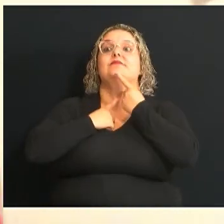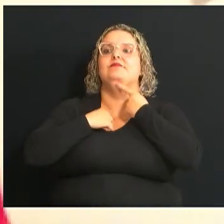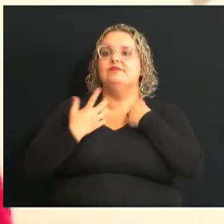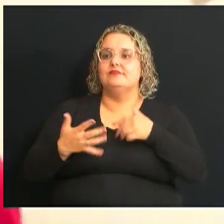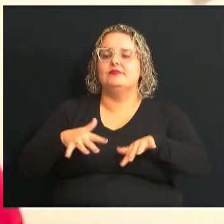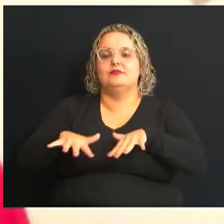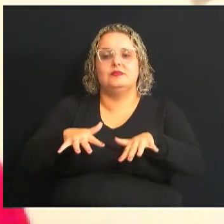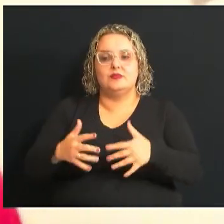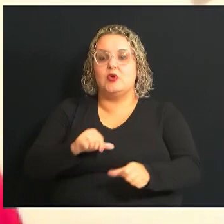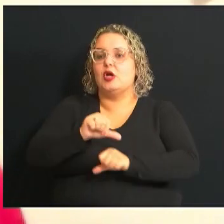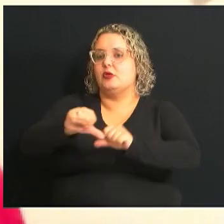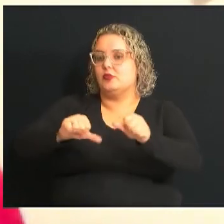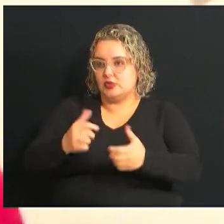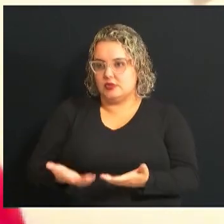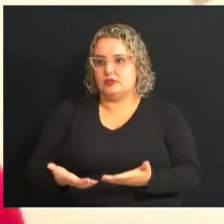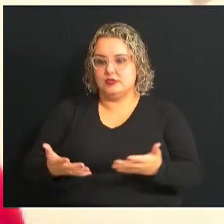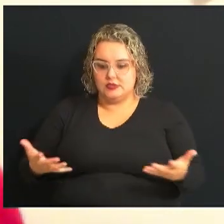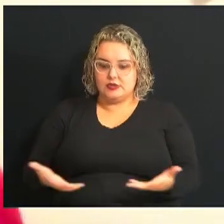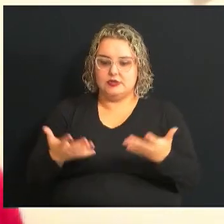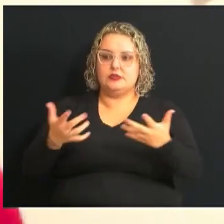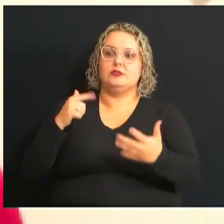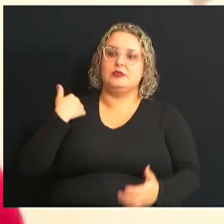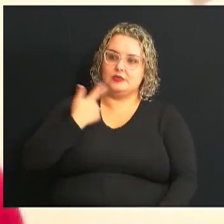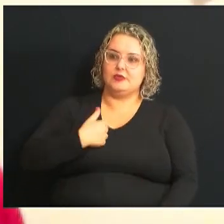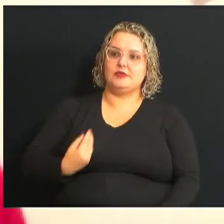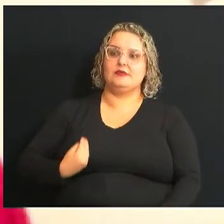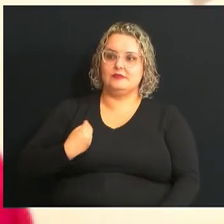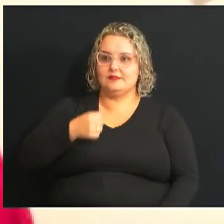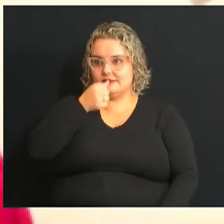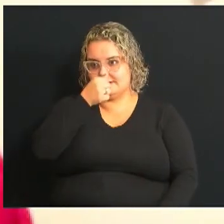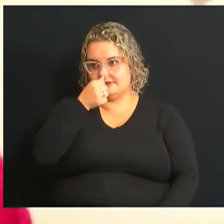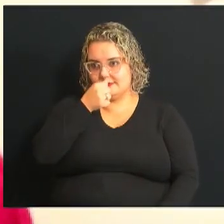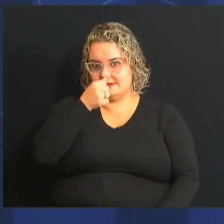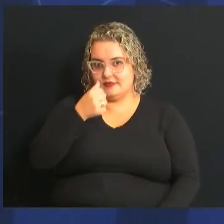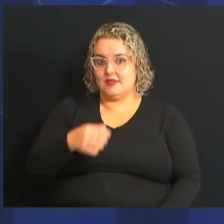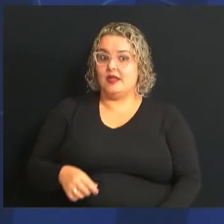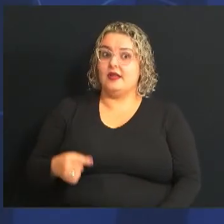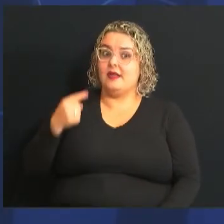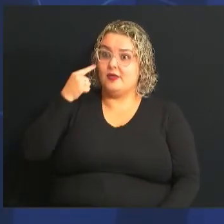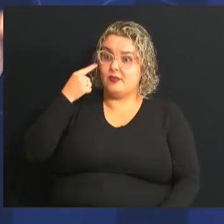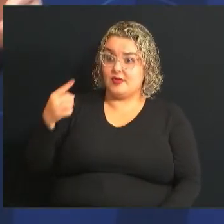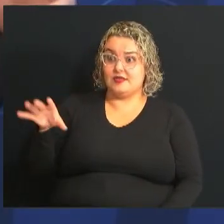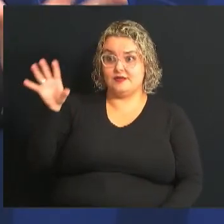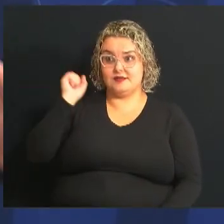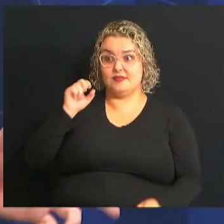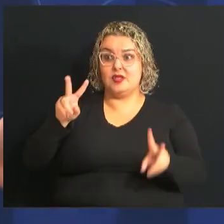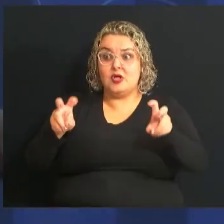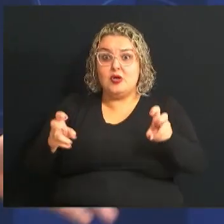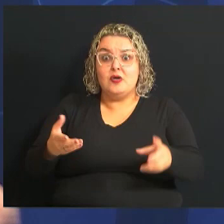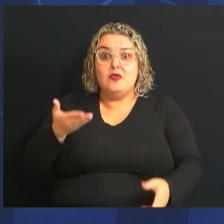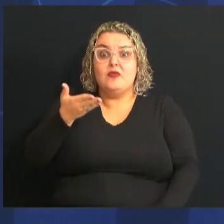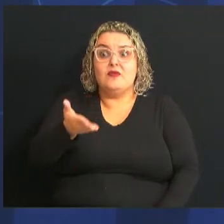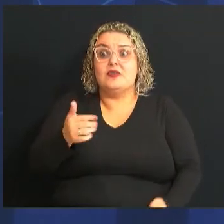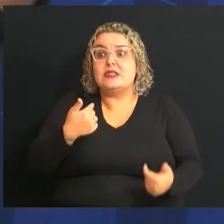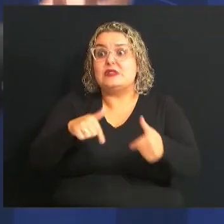movimento e mudança que impulsionou a nossa vinda. Imagino que você deve ter escutado bastante aquela frase, mas você está no emprego dos sonhos, tem muita gente que quer o